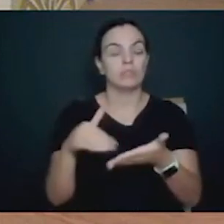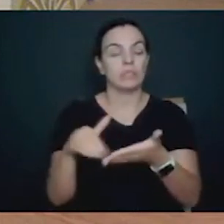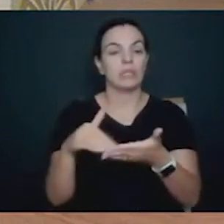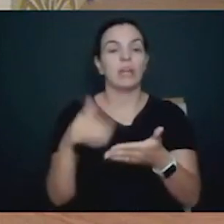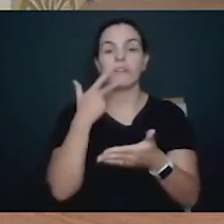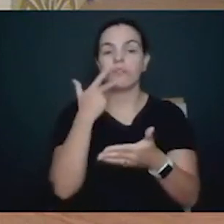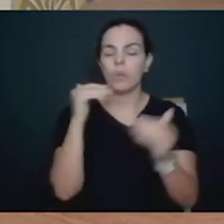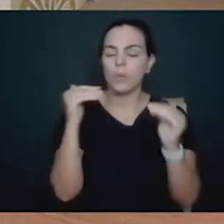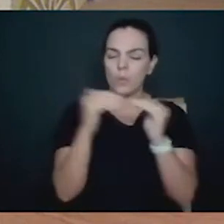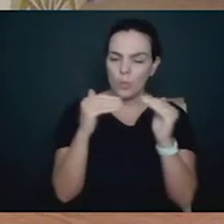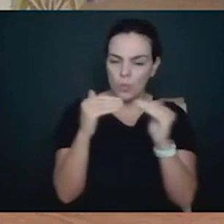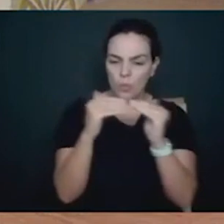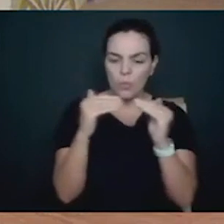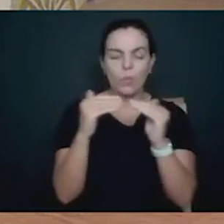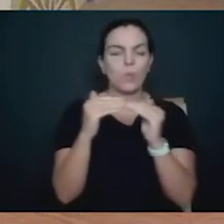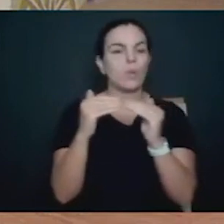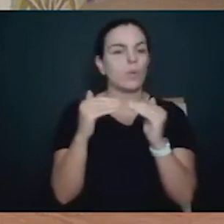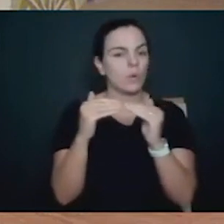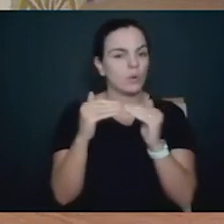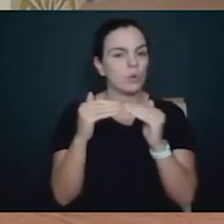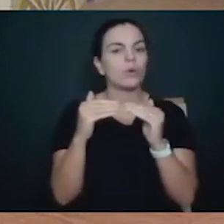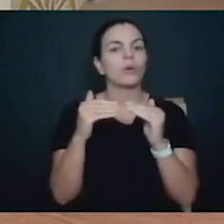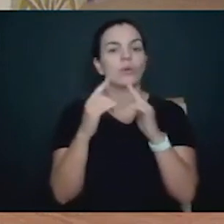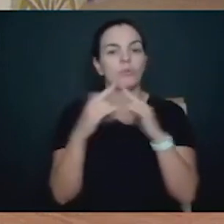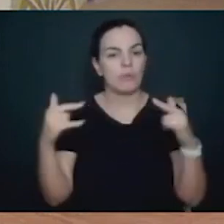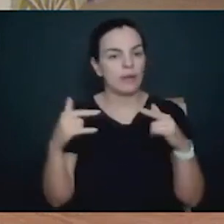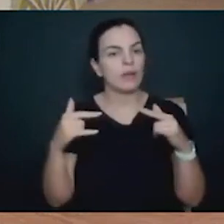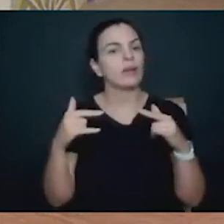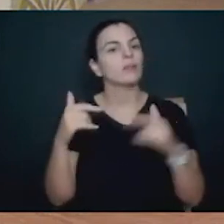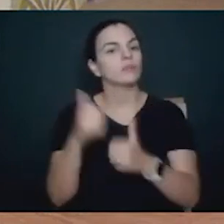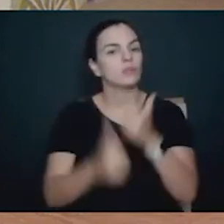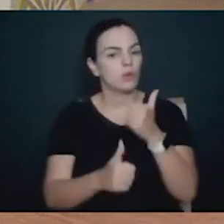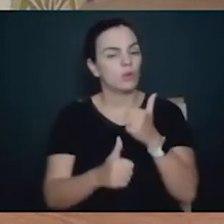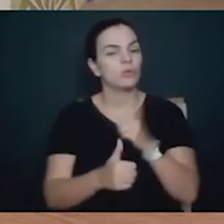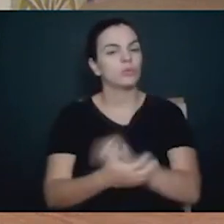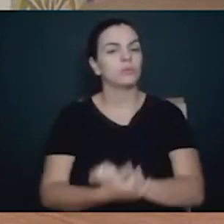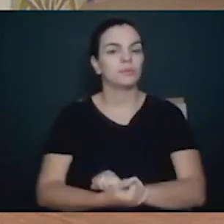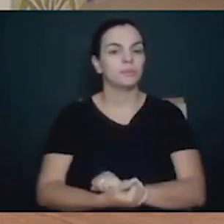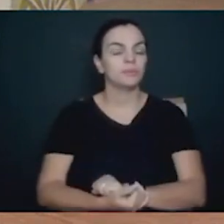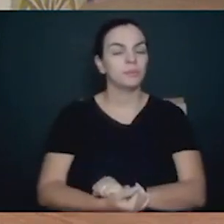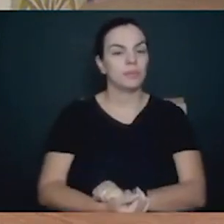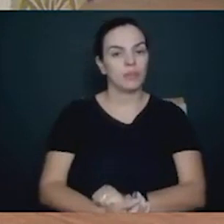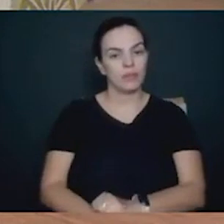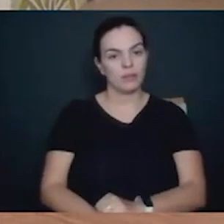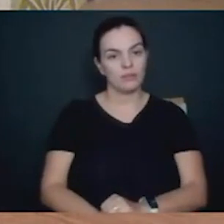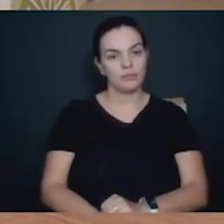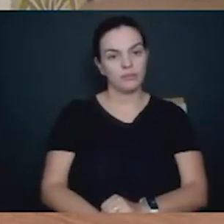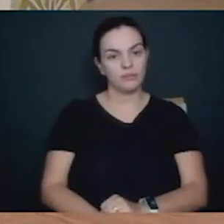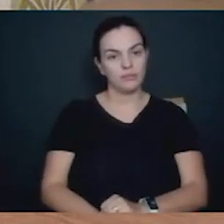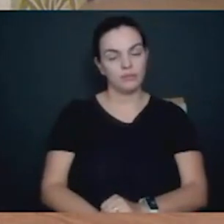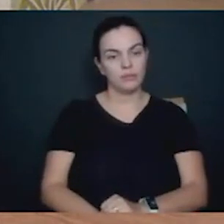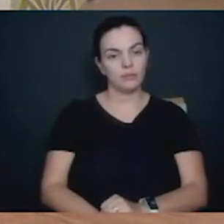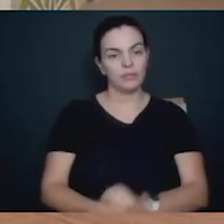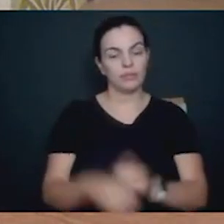favoravelmente à criação e à implementação do programa Banca do Esporte. O secretário nos trouxe, claro, também